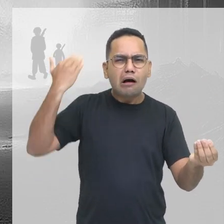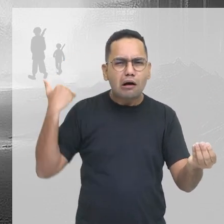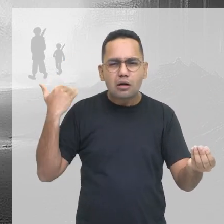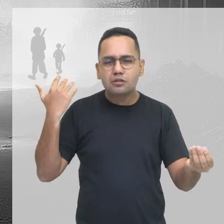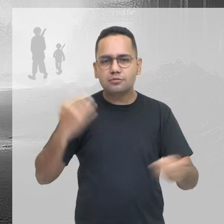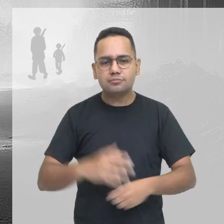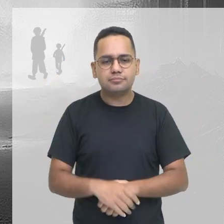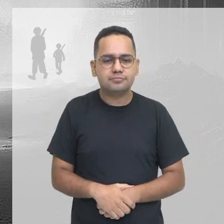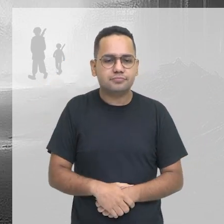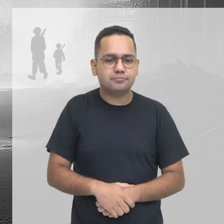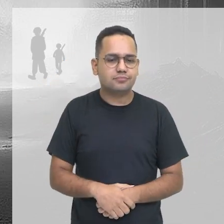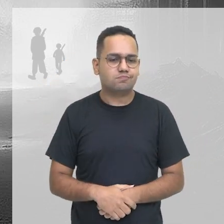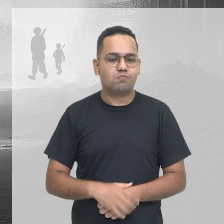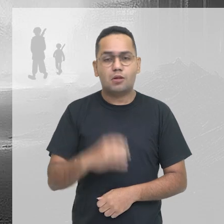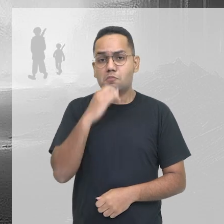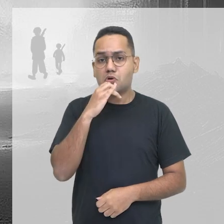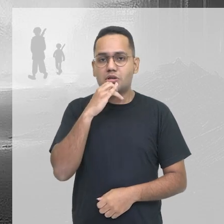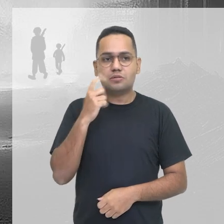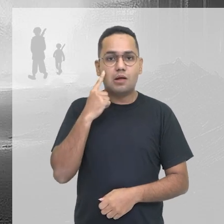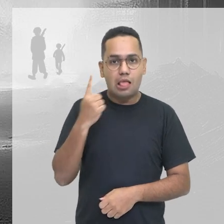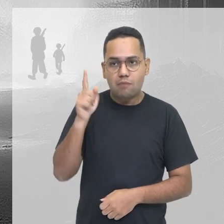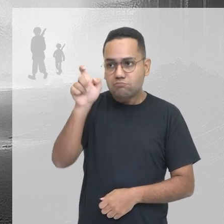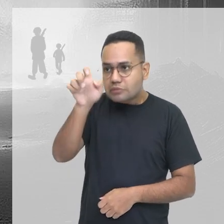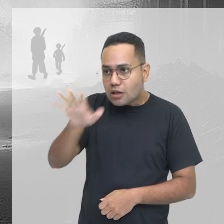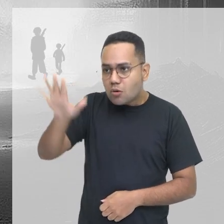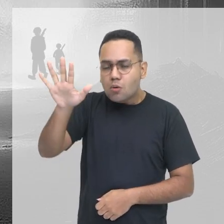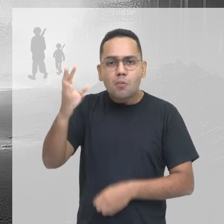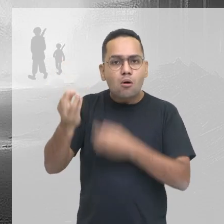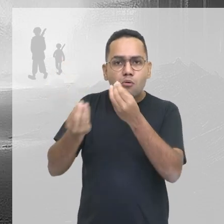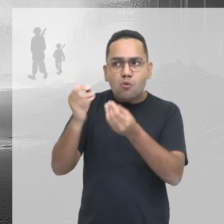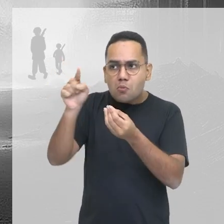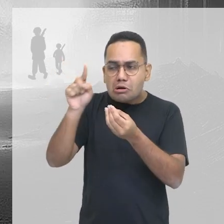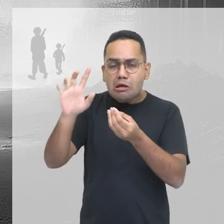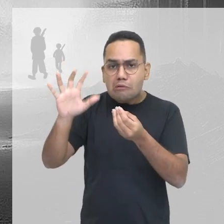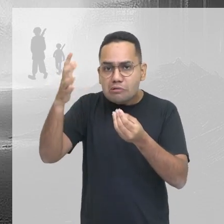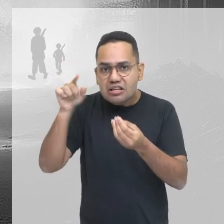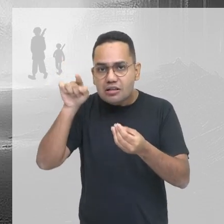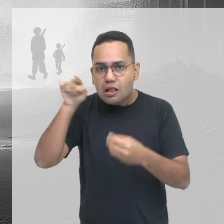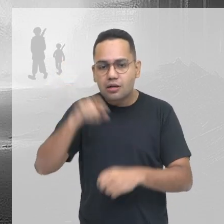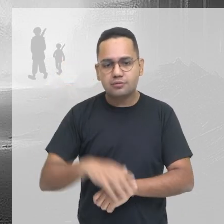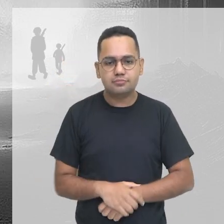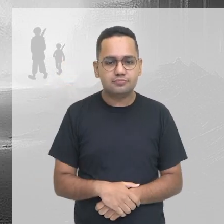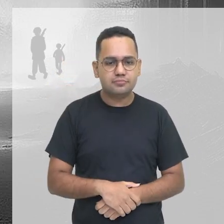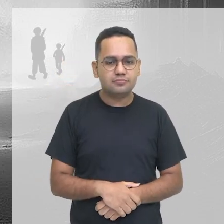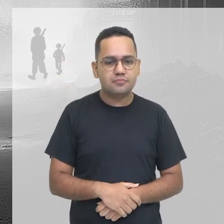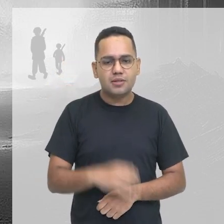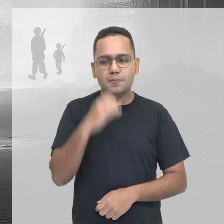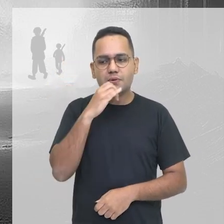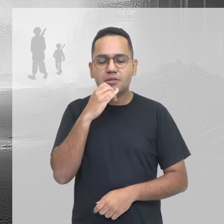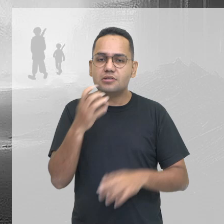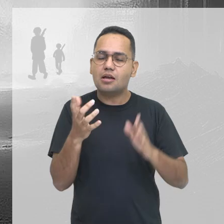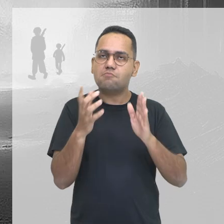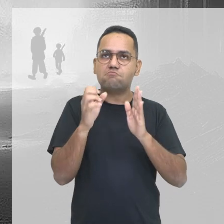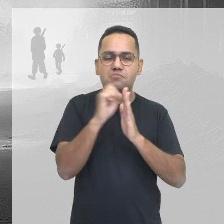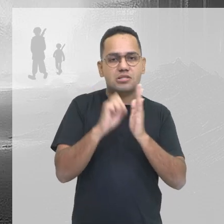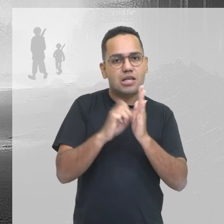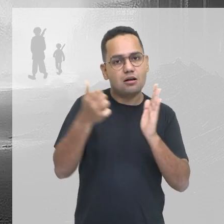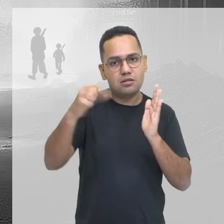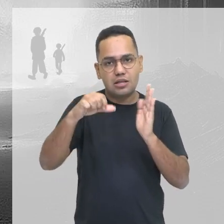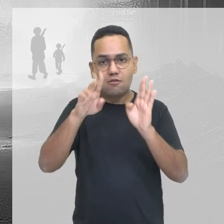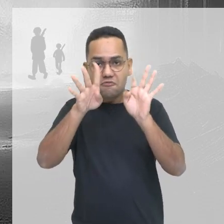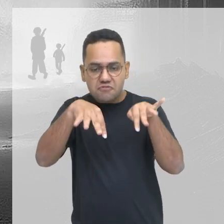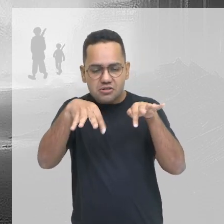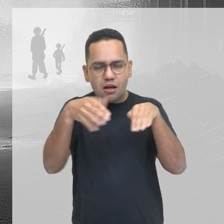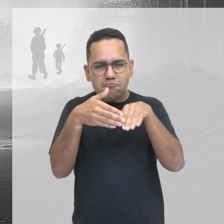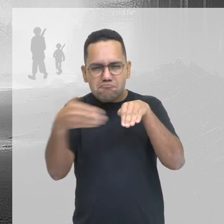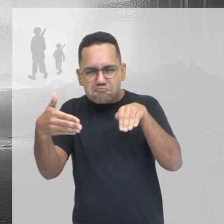Europa para que essa grande guerra eclodisse? Qual o panorama europeu do final do século XIX e início do